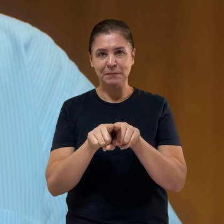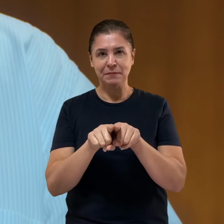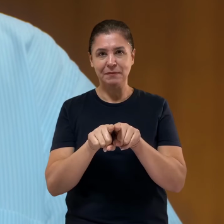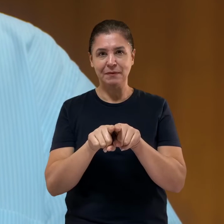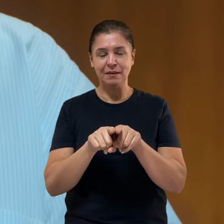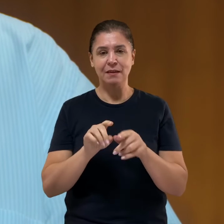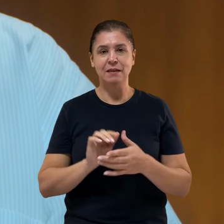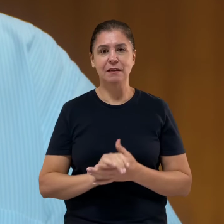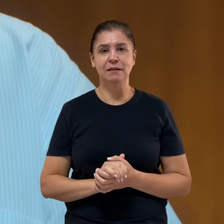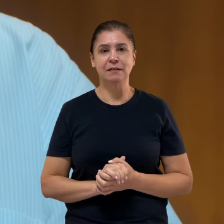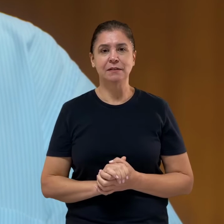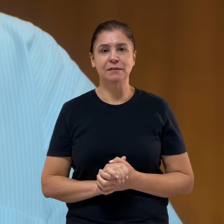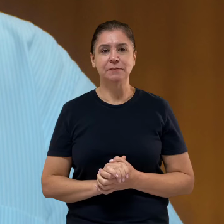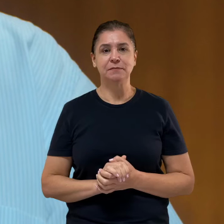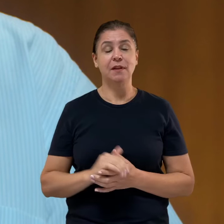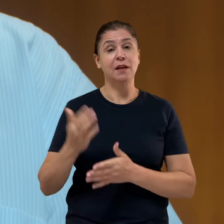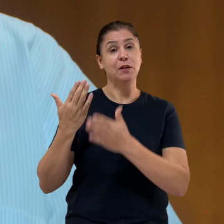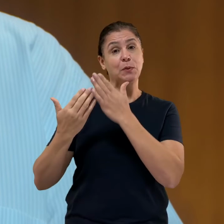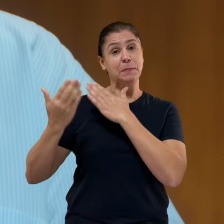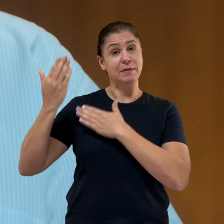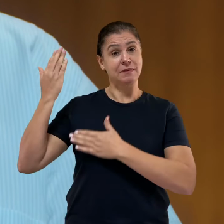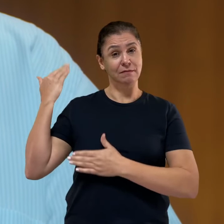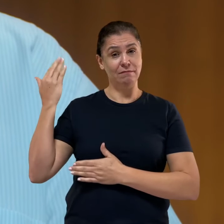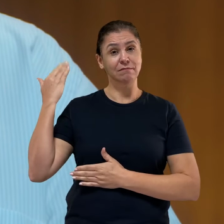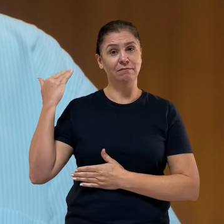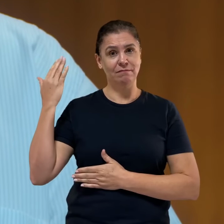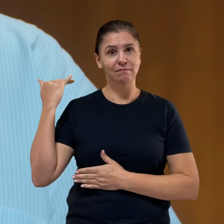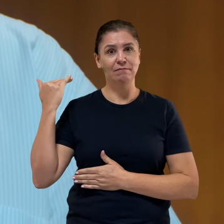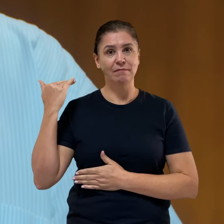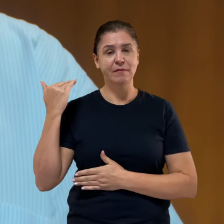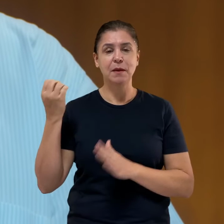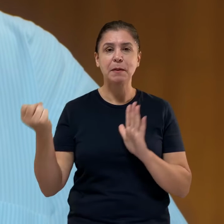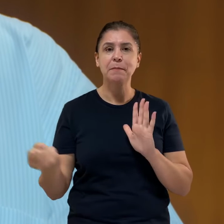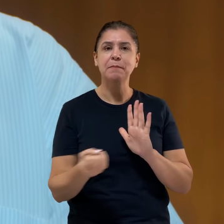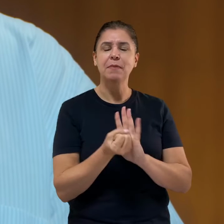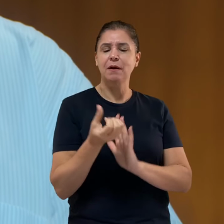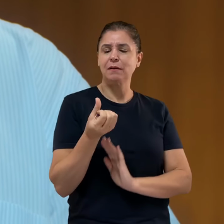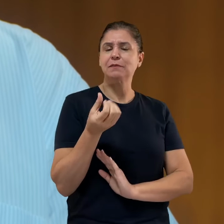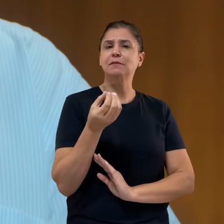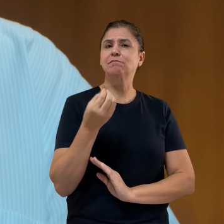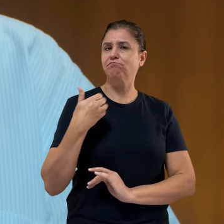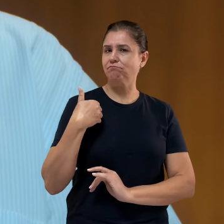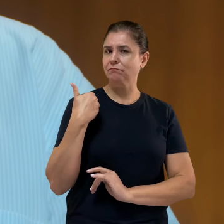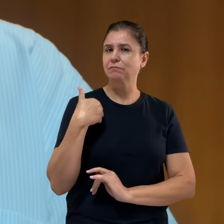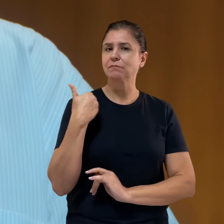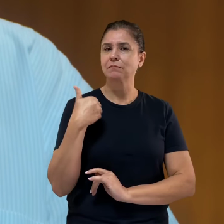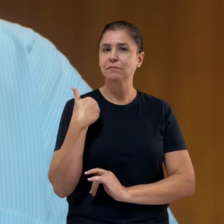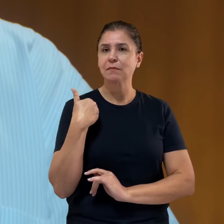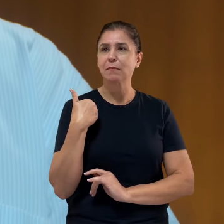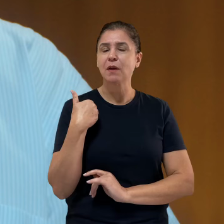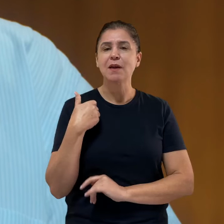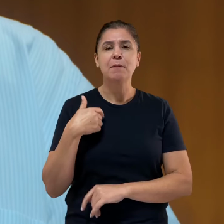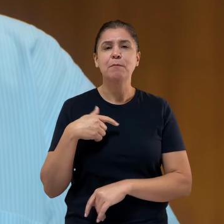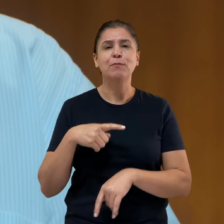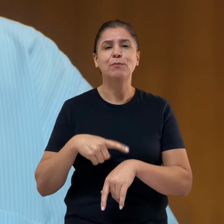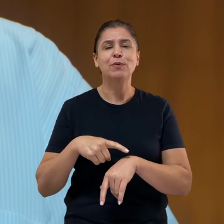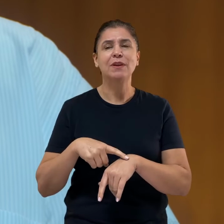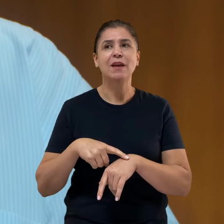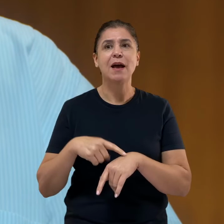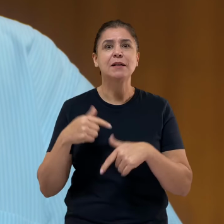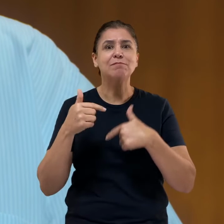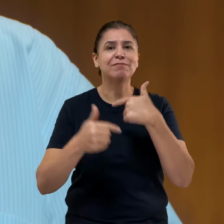no passado, a marca de 60 anos, o